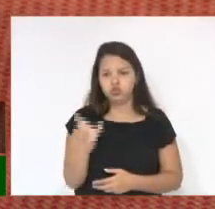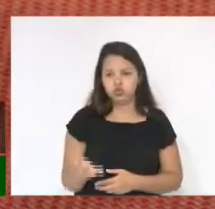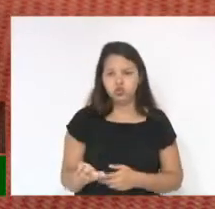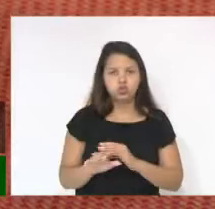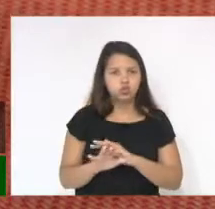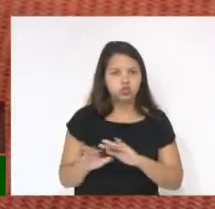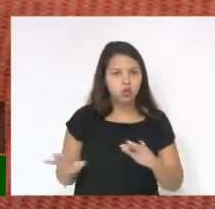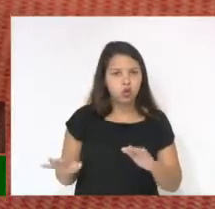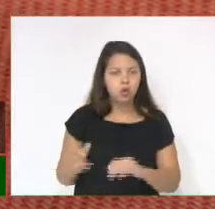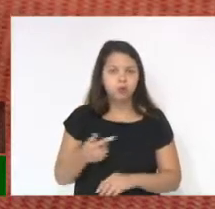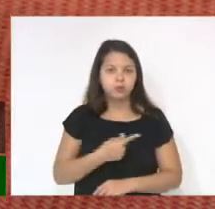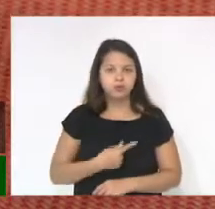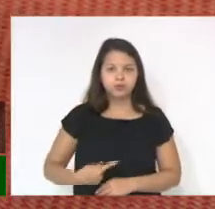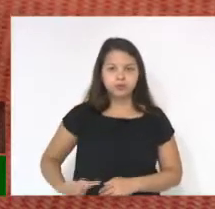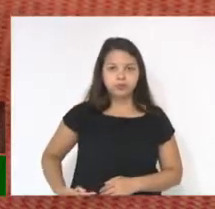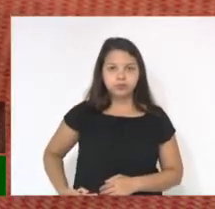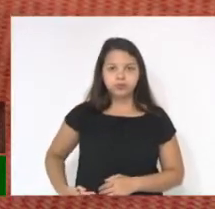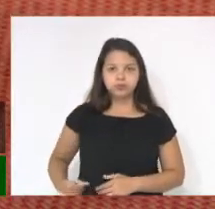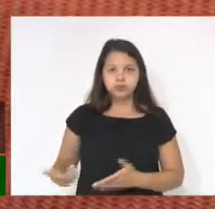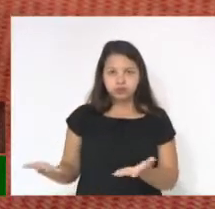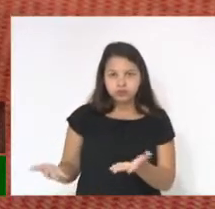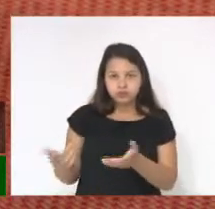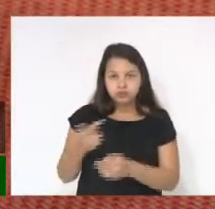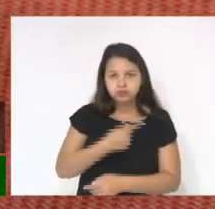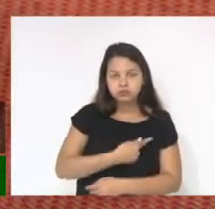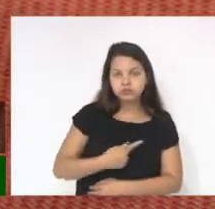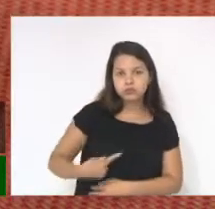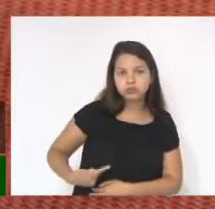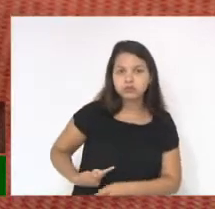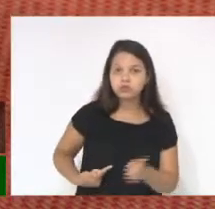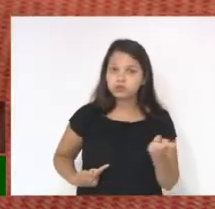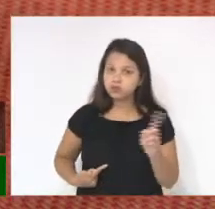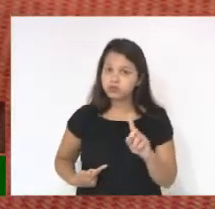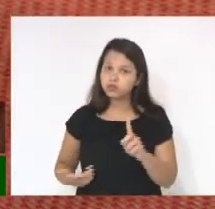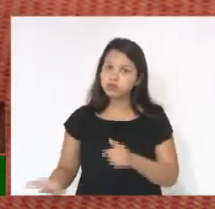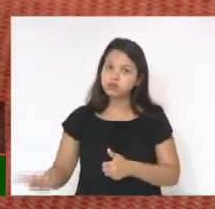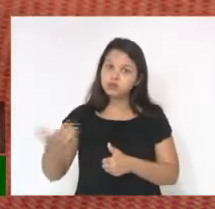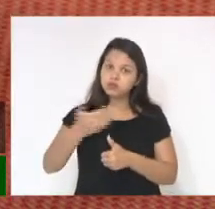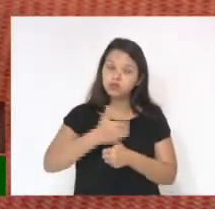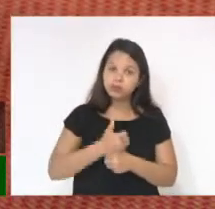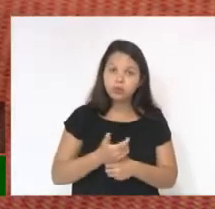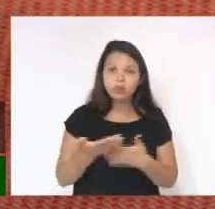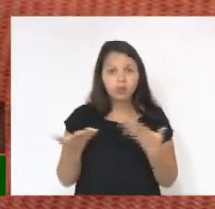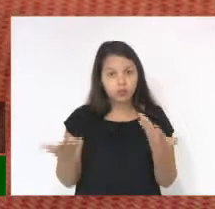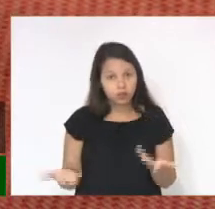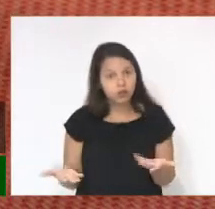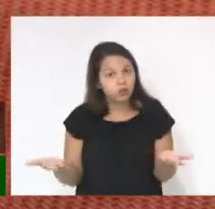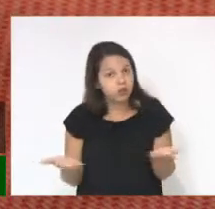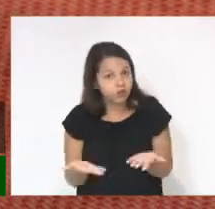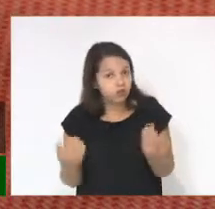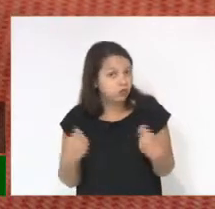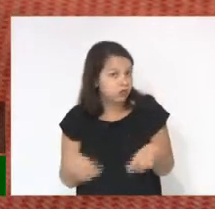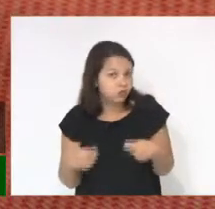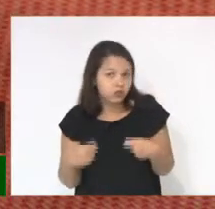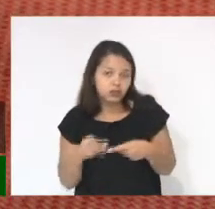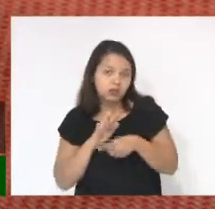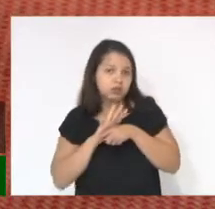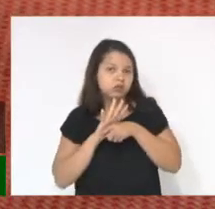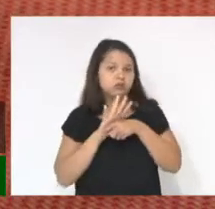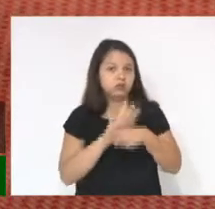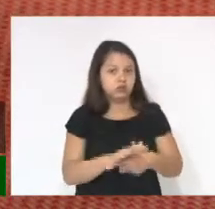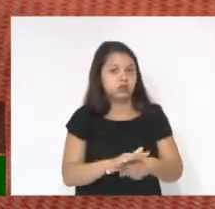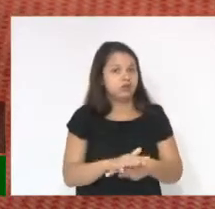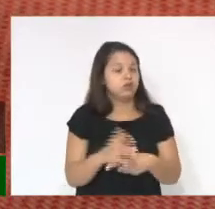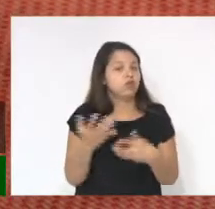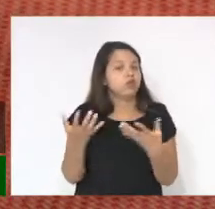atual governador, do atual governo, mas assumiu nesta condição e agora precisa resolver. Eu gostaria muito,